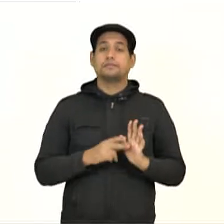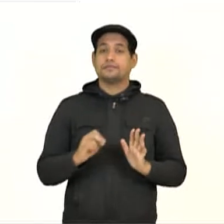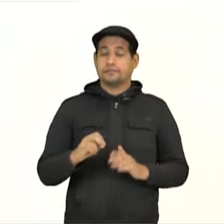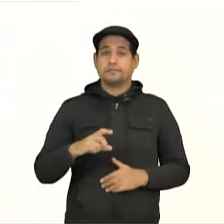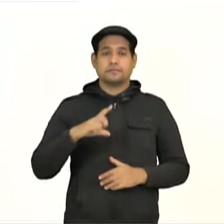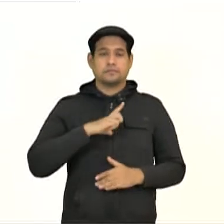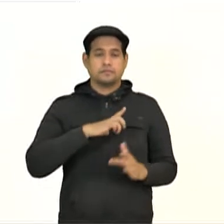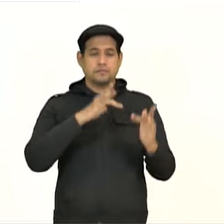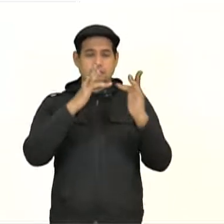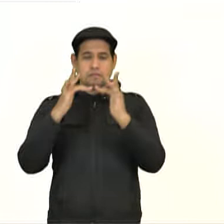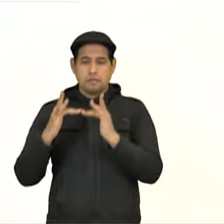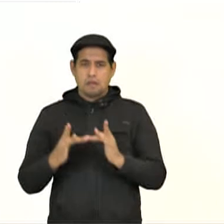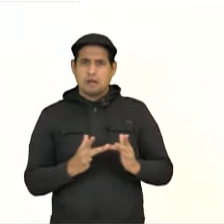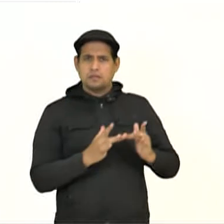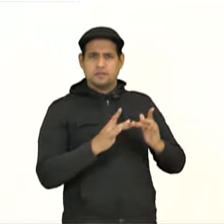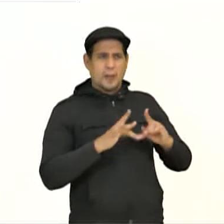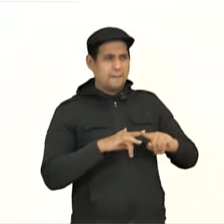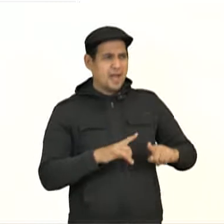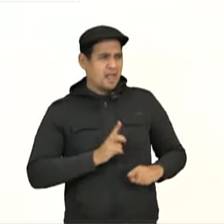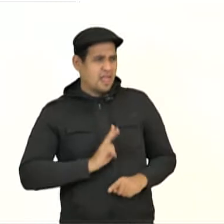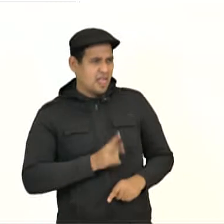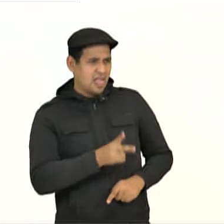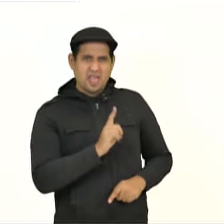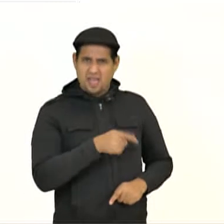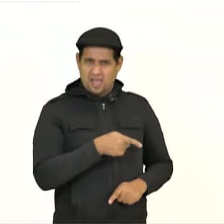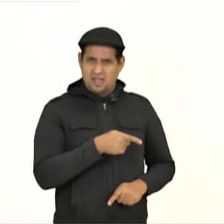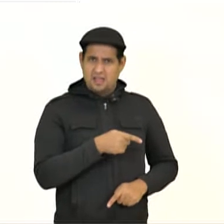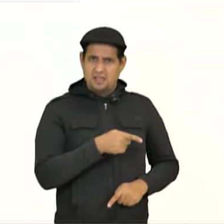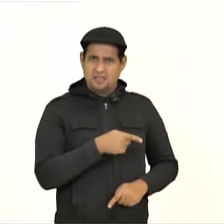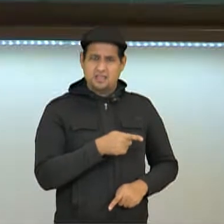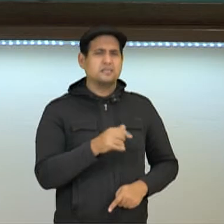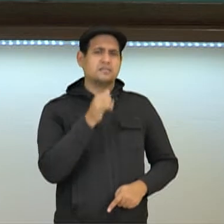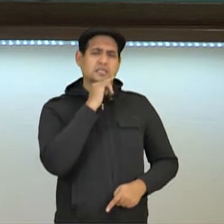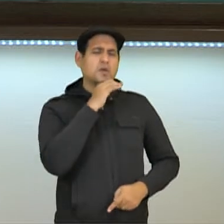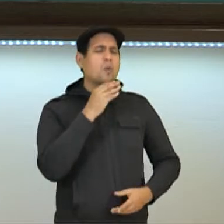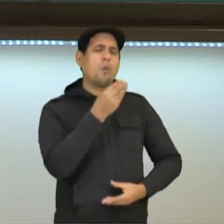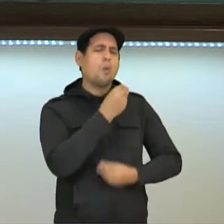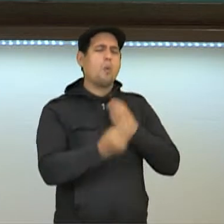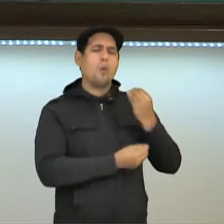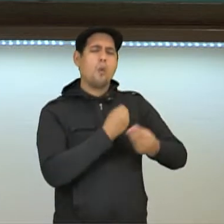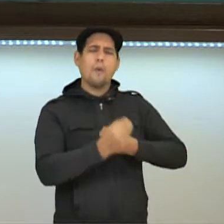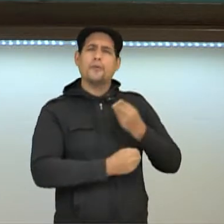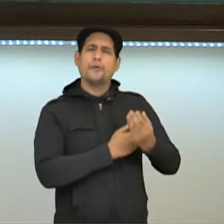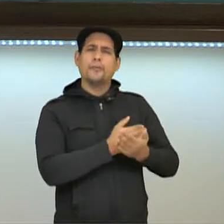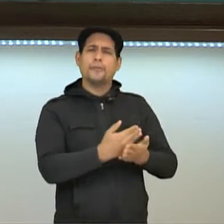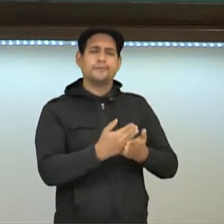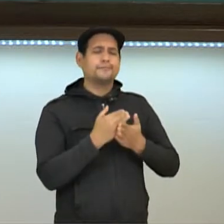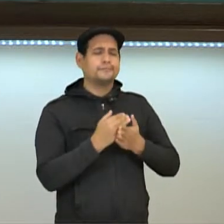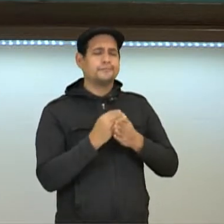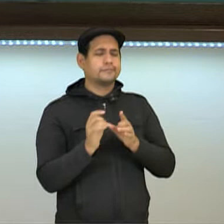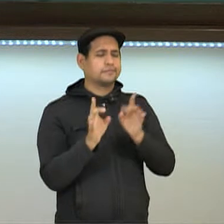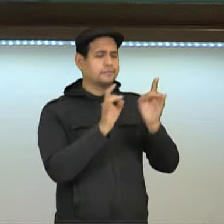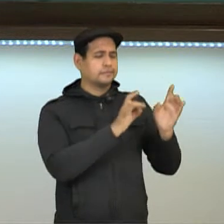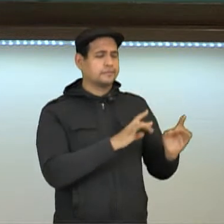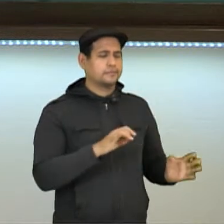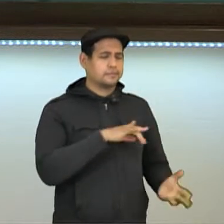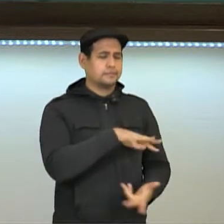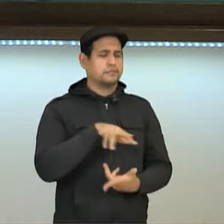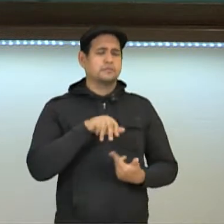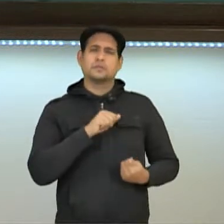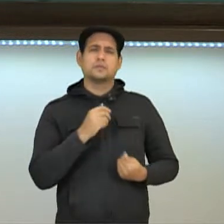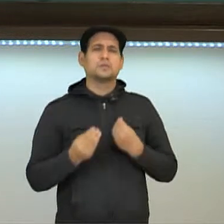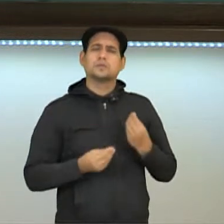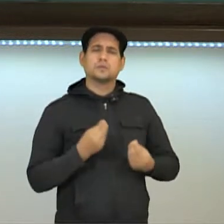está interligado. Mas será que sempre foi assim? Quando é que começou esse comércio globalizado?